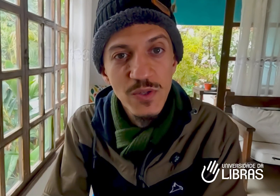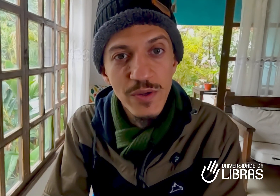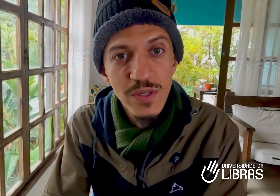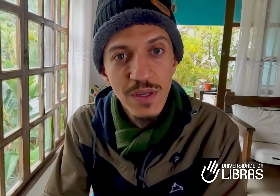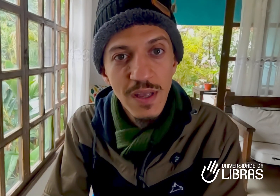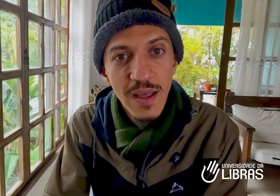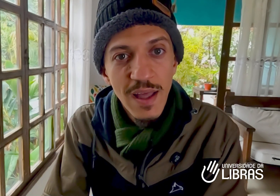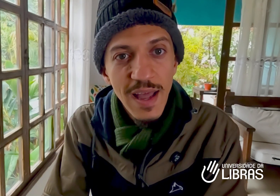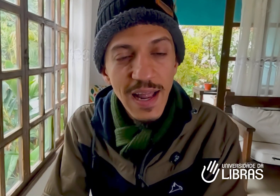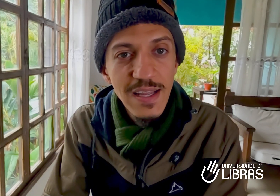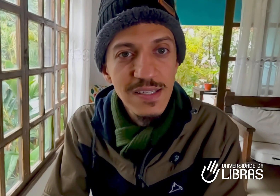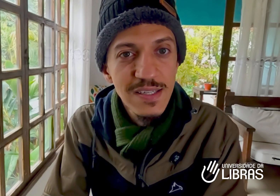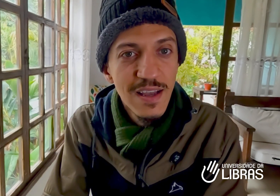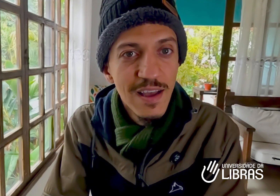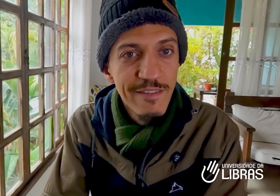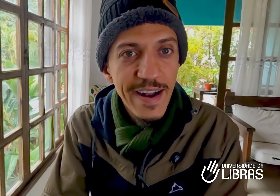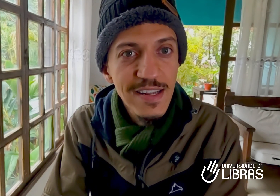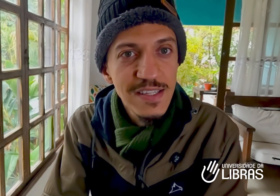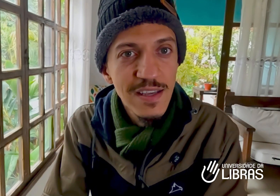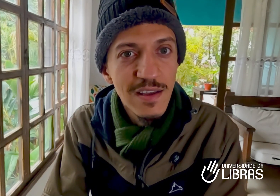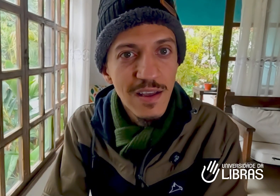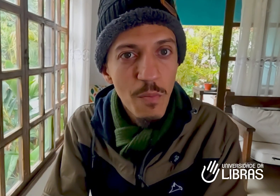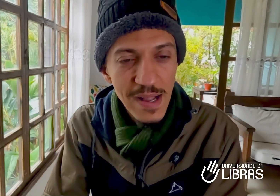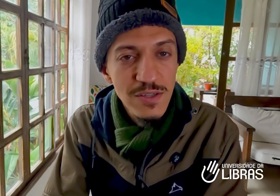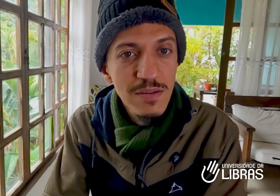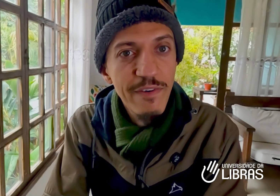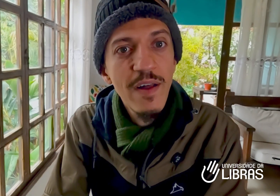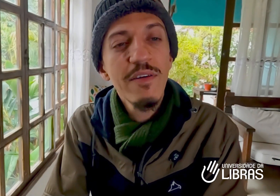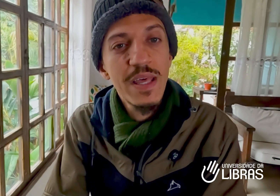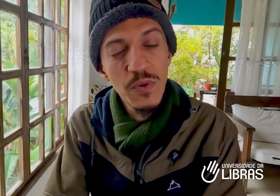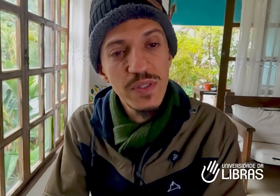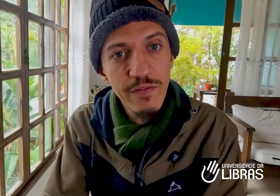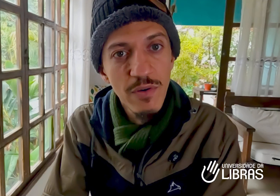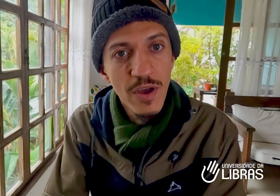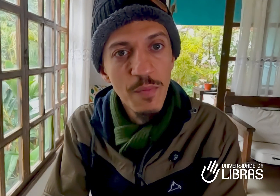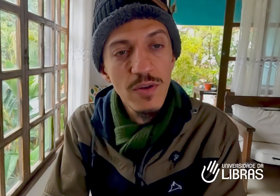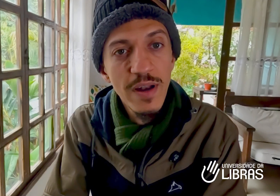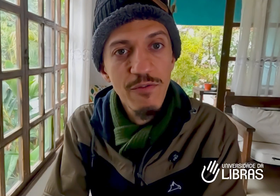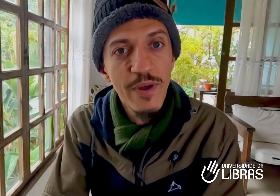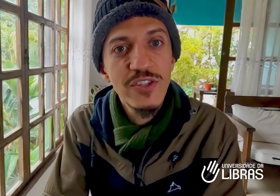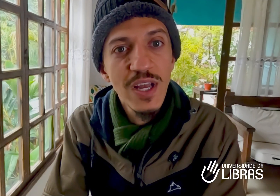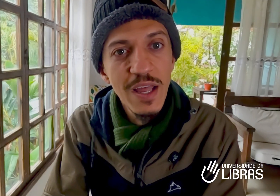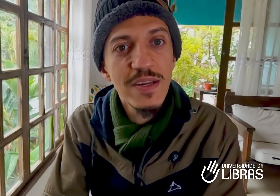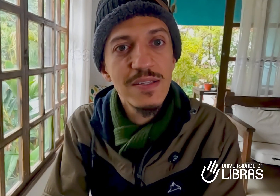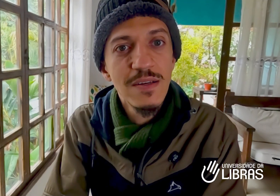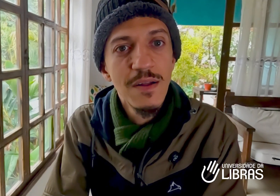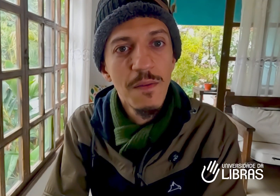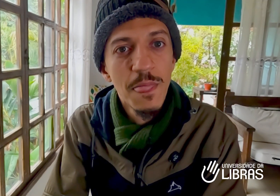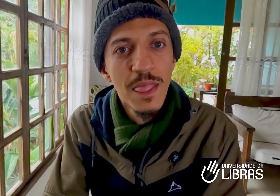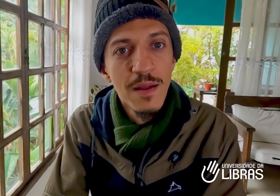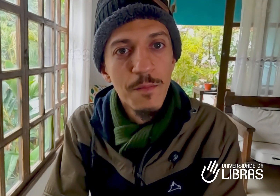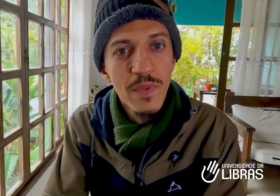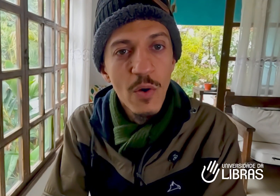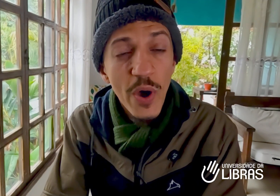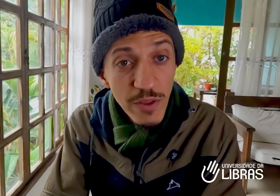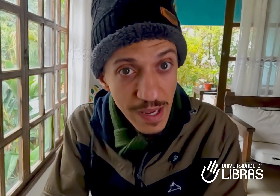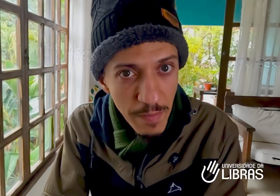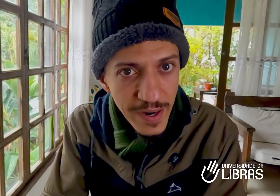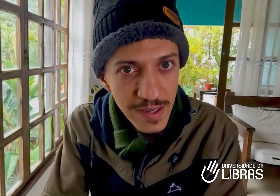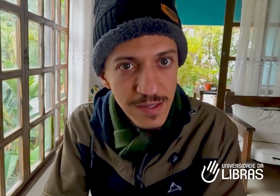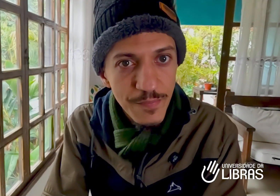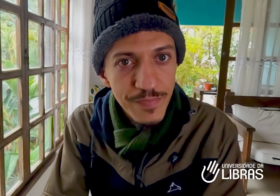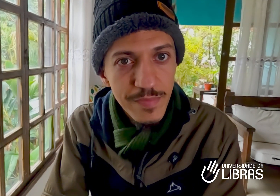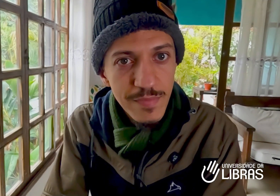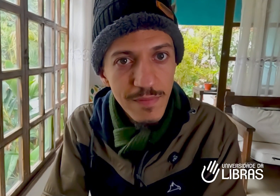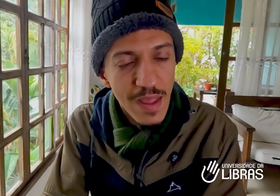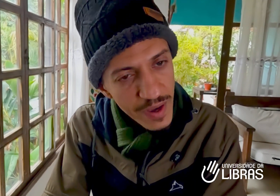próprios sonhos. Eles falaram assim, o Madison está falando que é possível eu me tornar fluente em Libras? 8